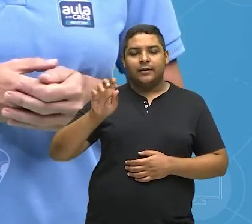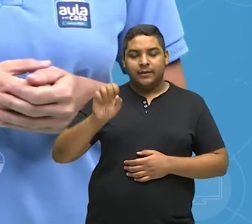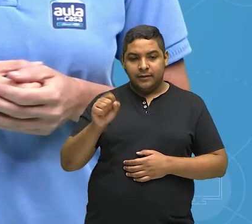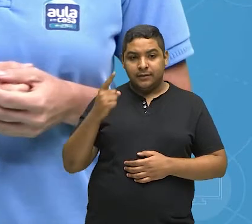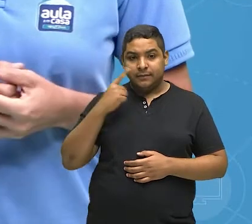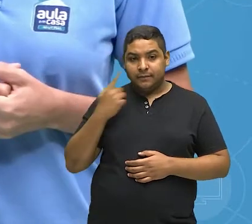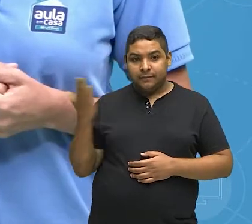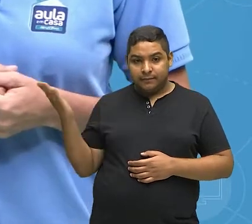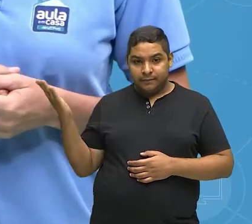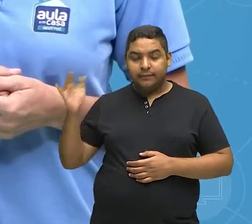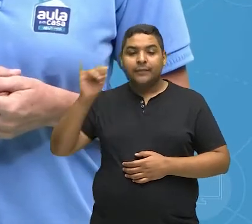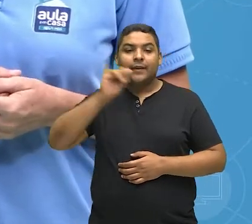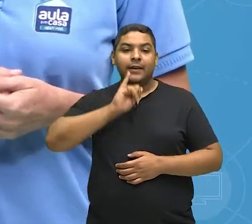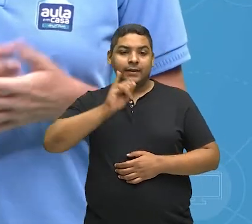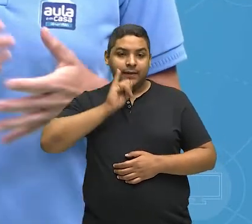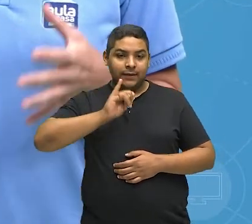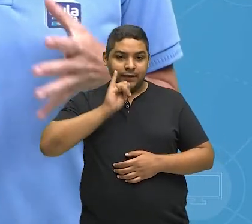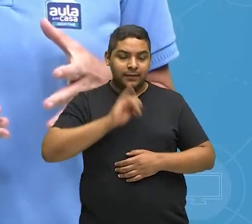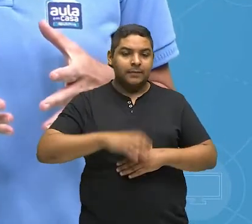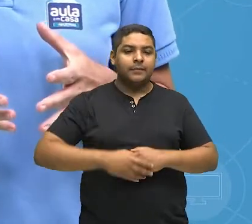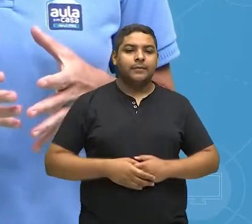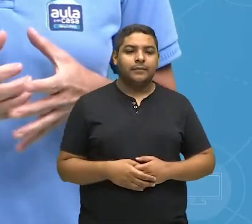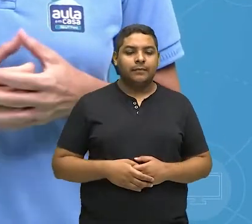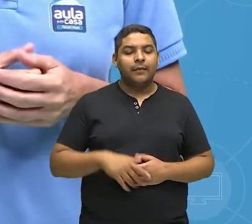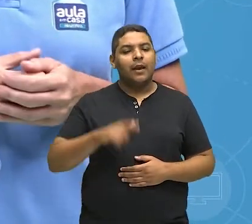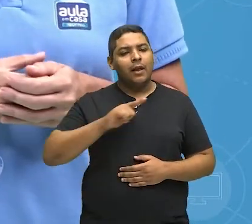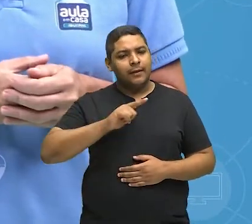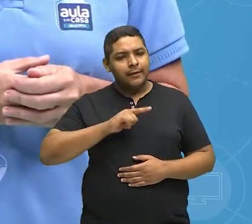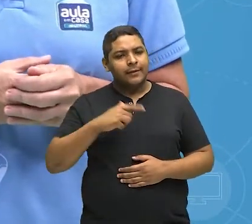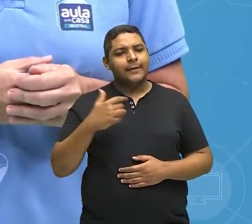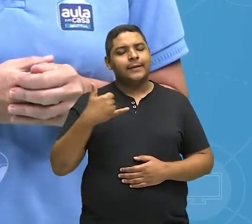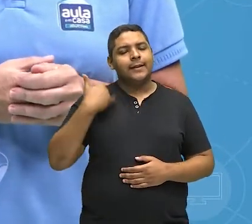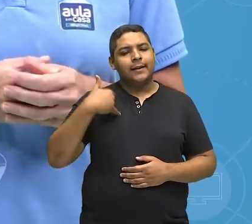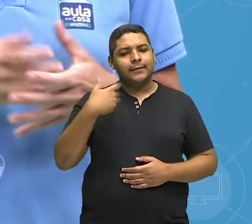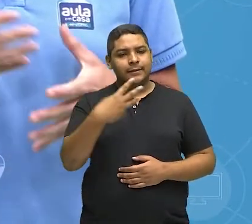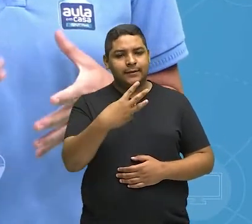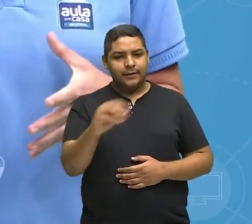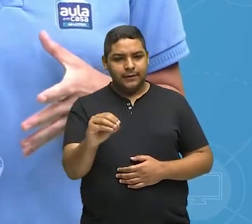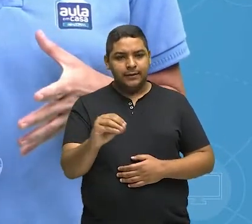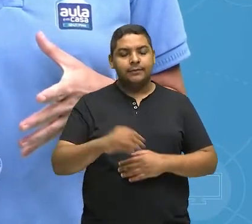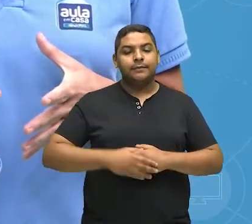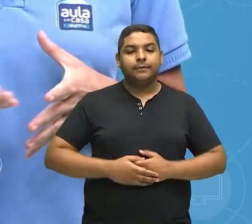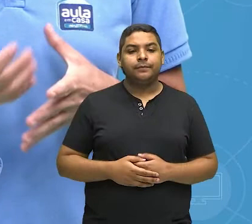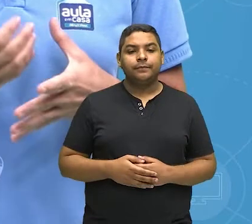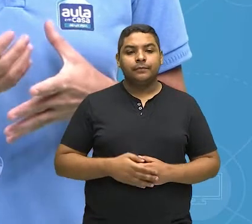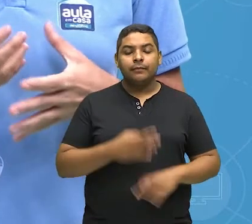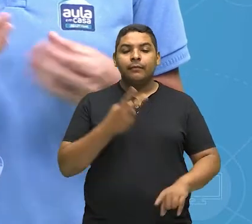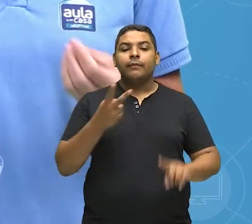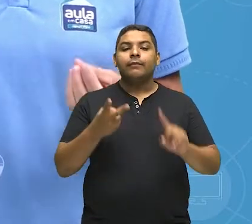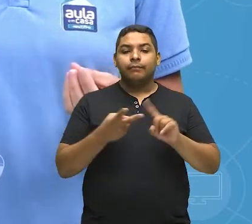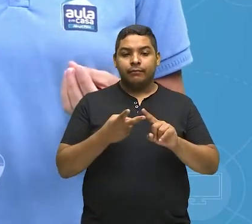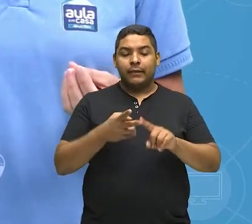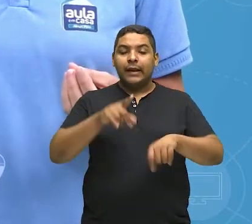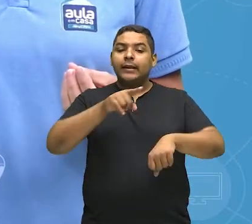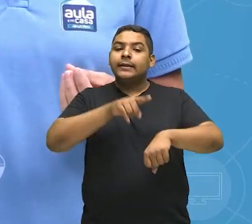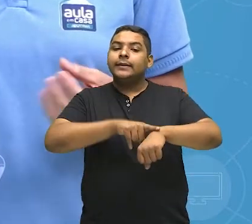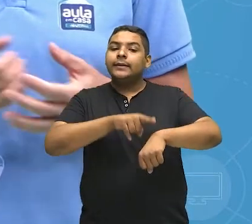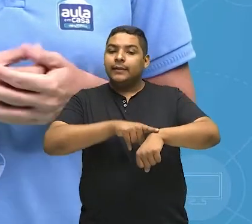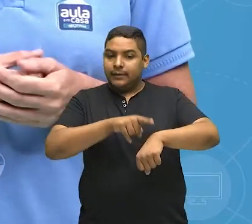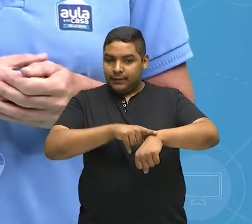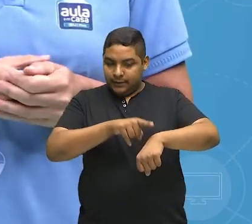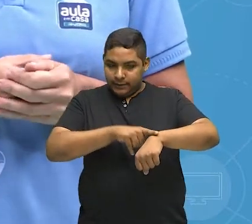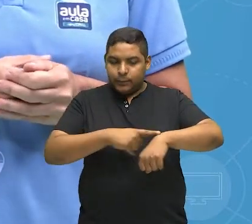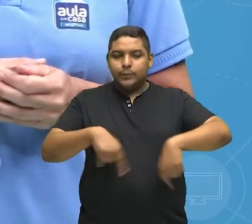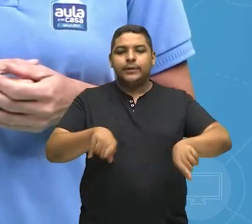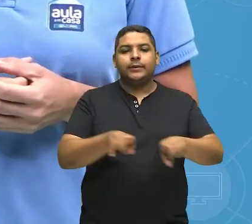exemplo. I'm 30 years old. Tenho 30 anos. Nós temos também uma outra utilização, que é time, para falar a hora, tudo